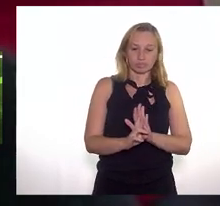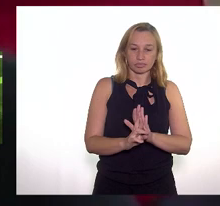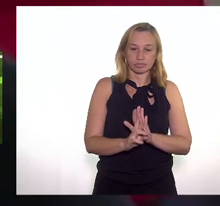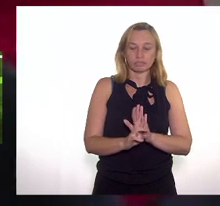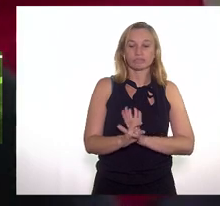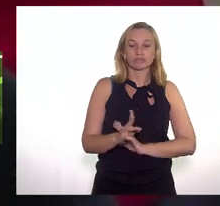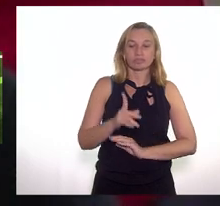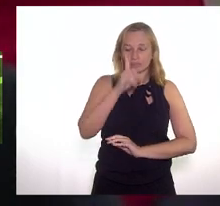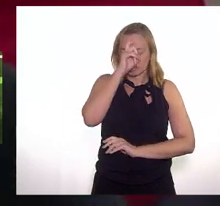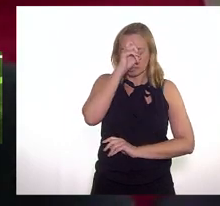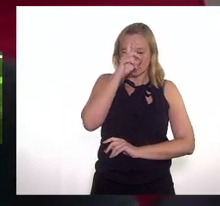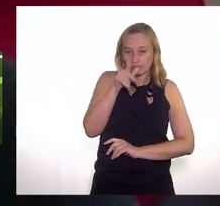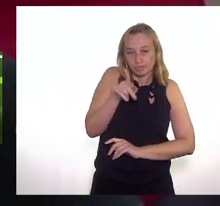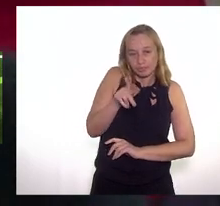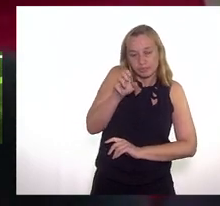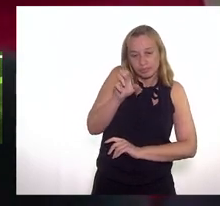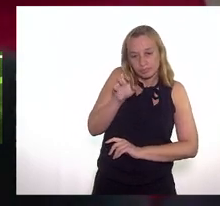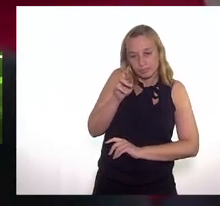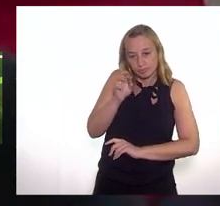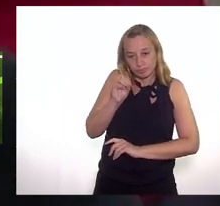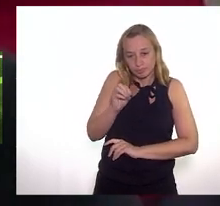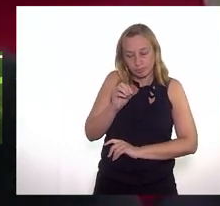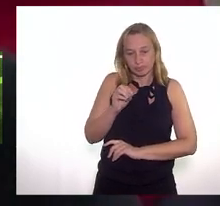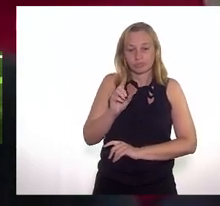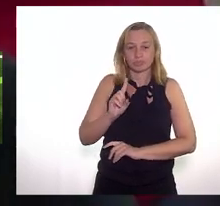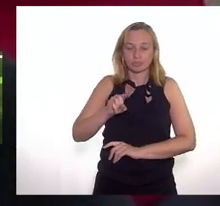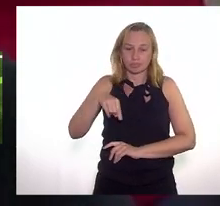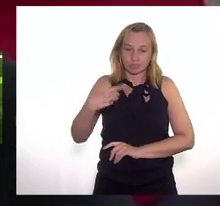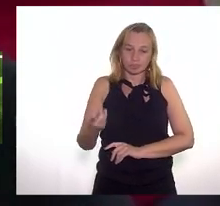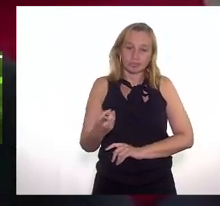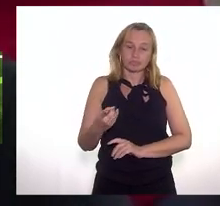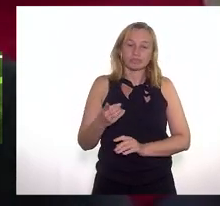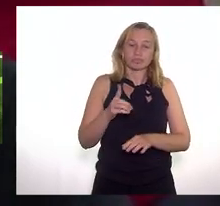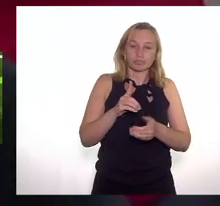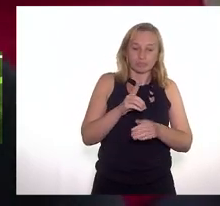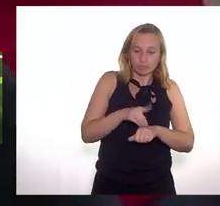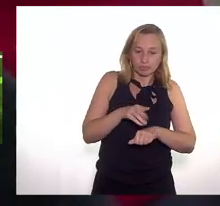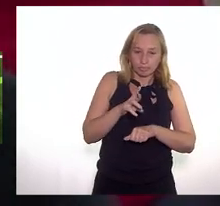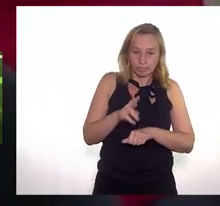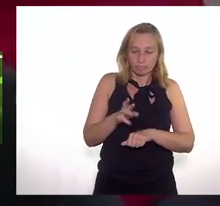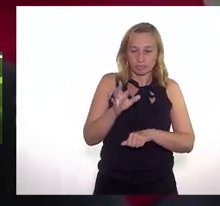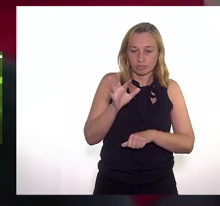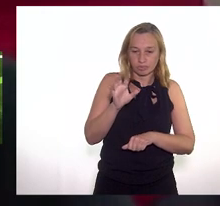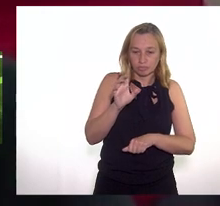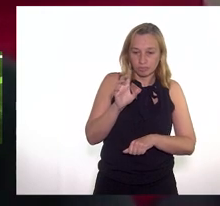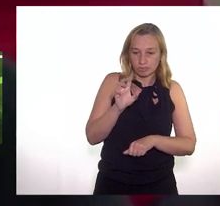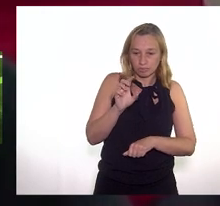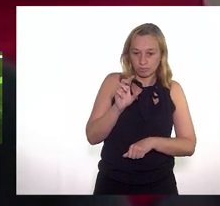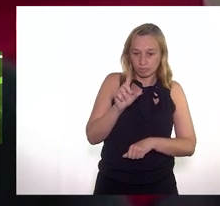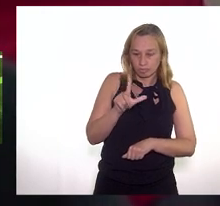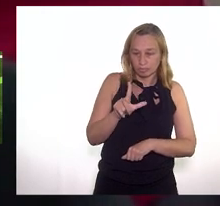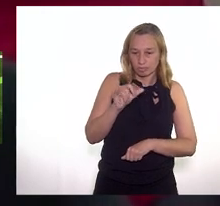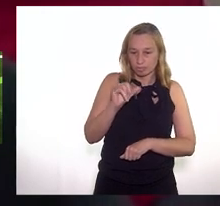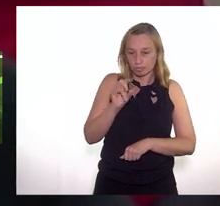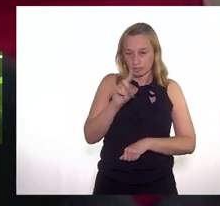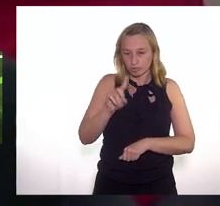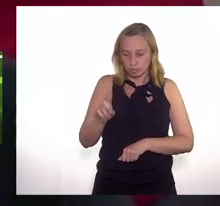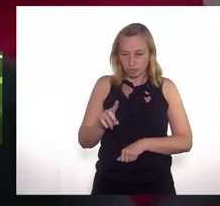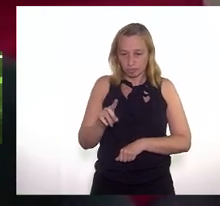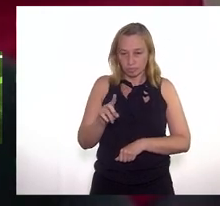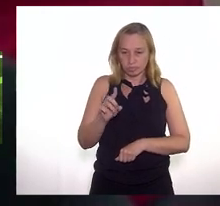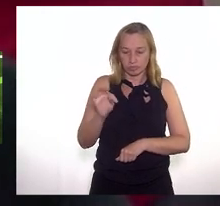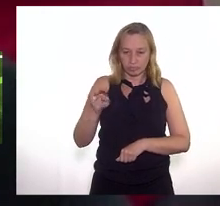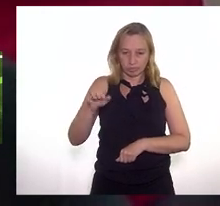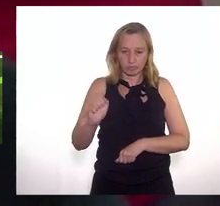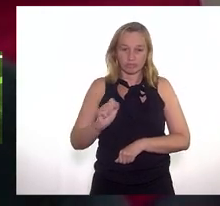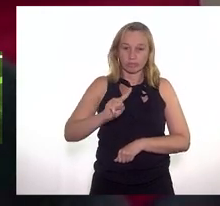em seguida ao doutor Luiz Fernando, que é do Ministério da Saúde, Superintendência do Rio de Janeiro. E, em